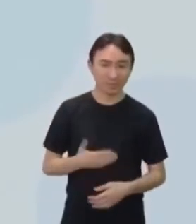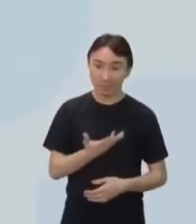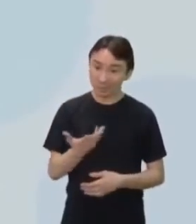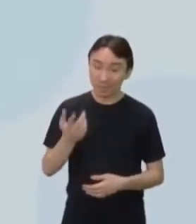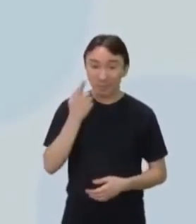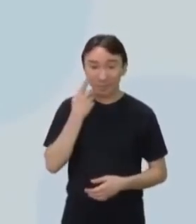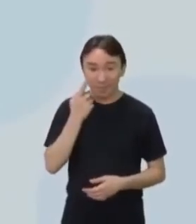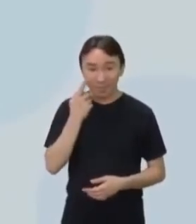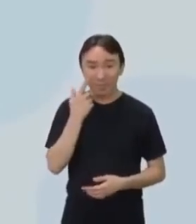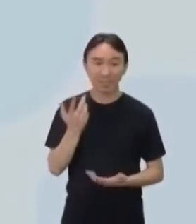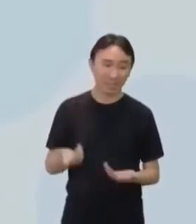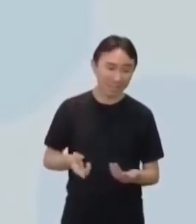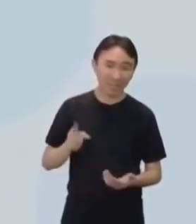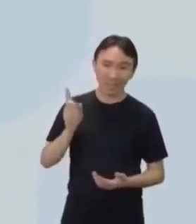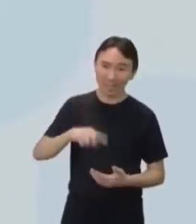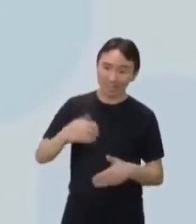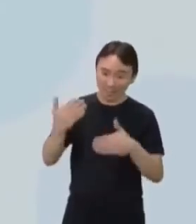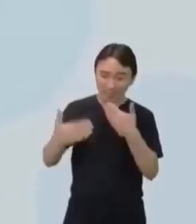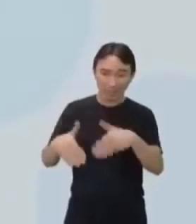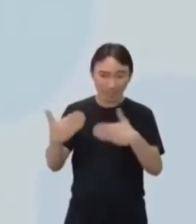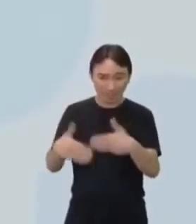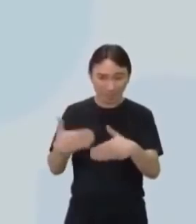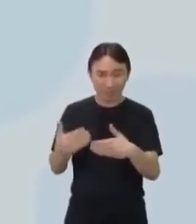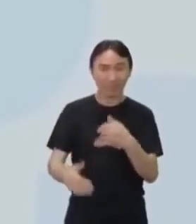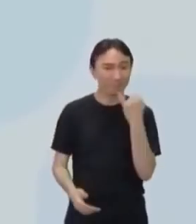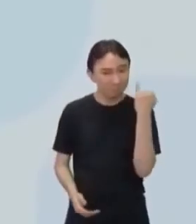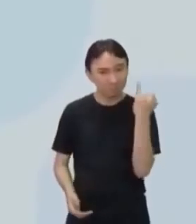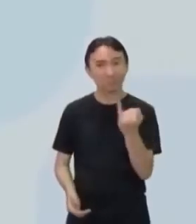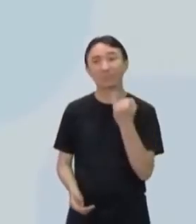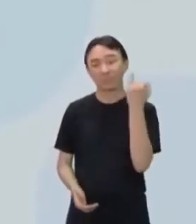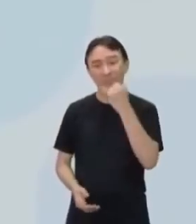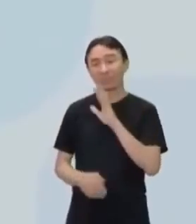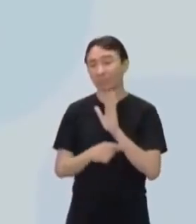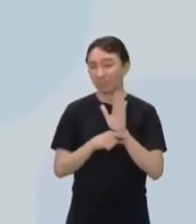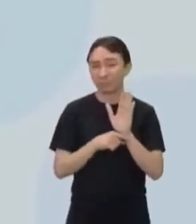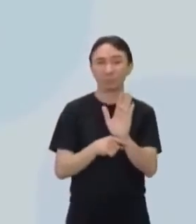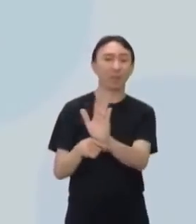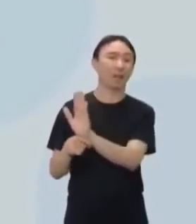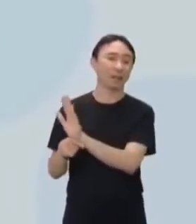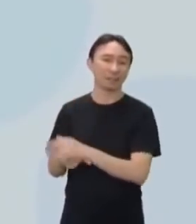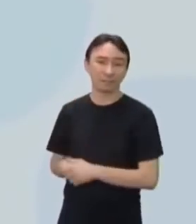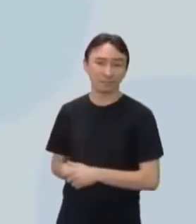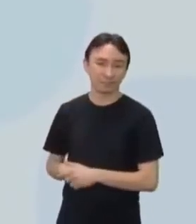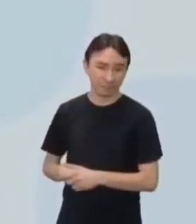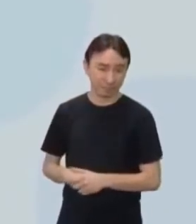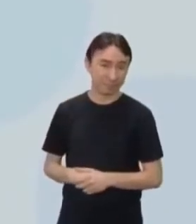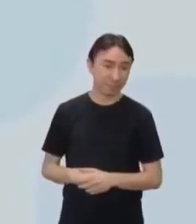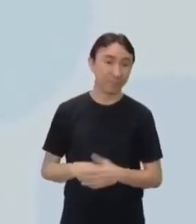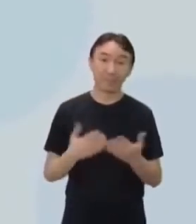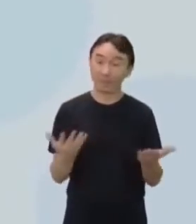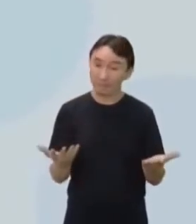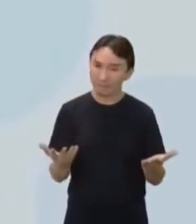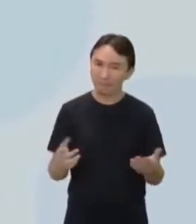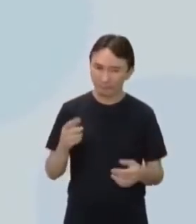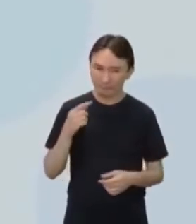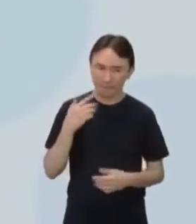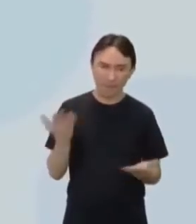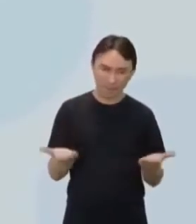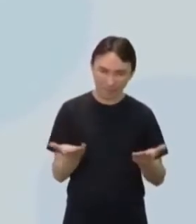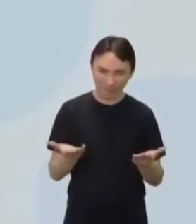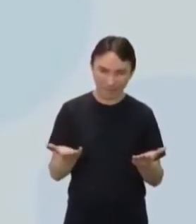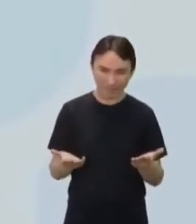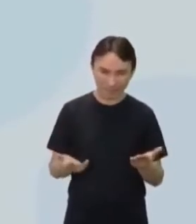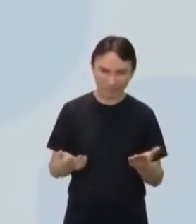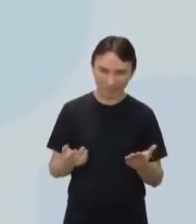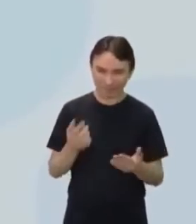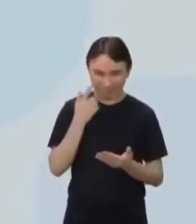relação à importância do que ela vai ser para nós enquanto rede, tá bom? E aí um ponto importante, né, que eu começo a encerrar